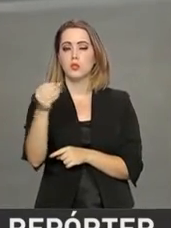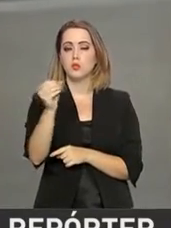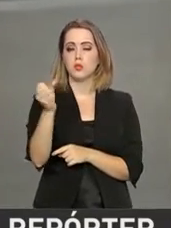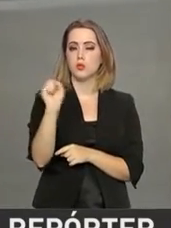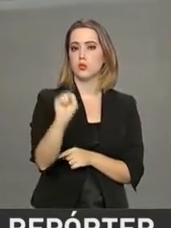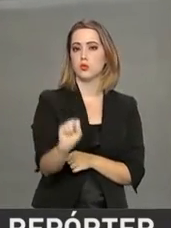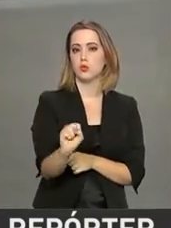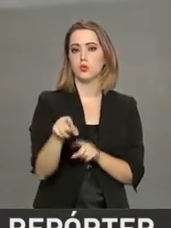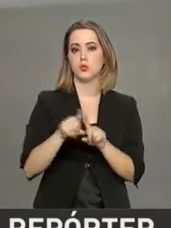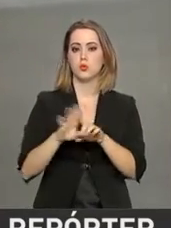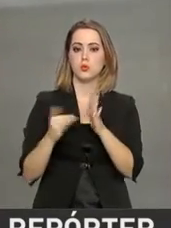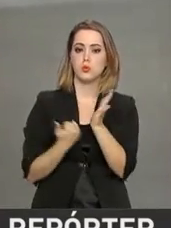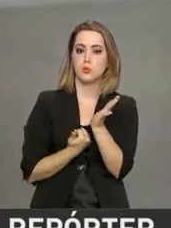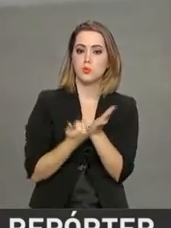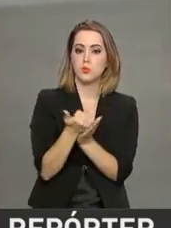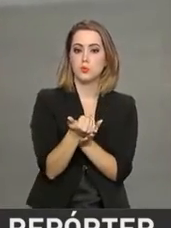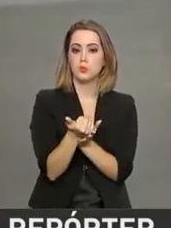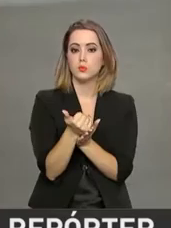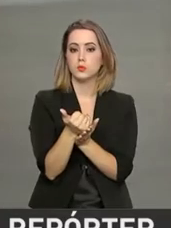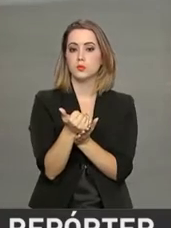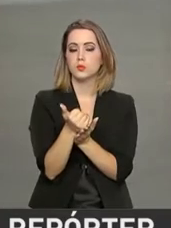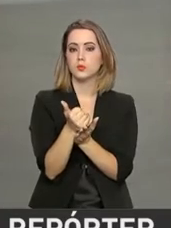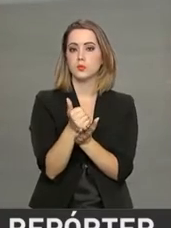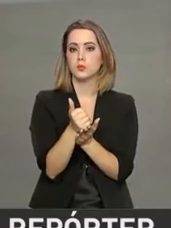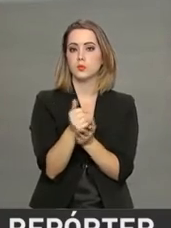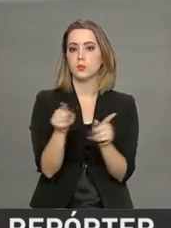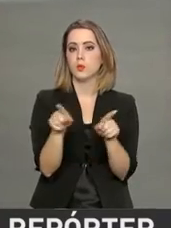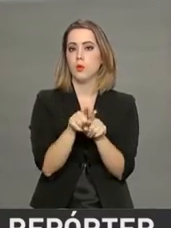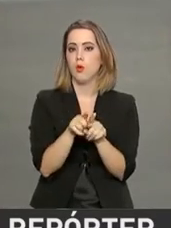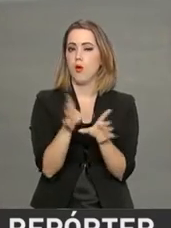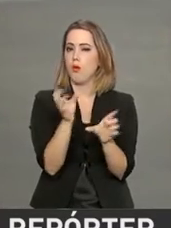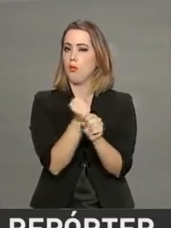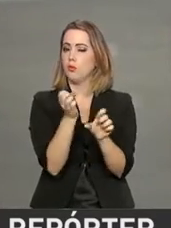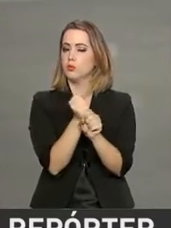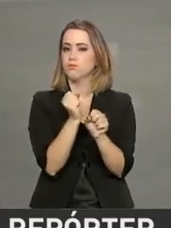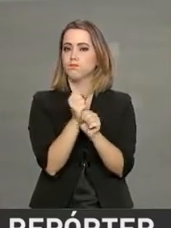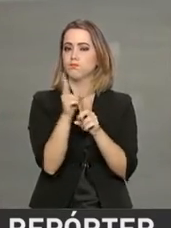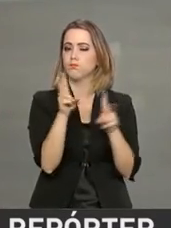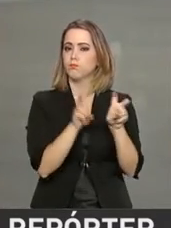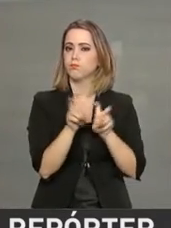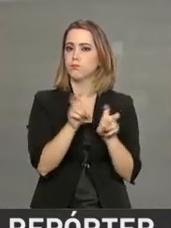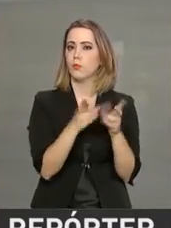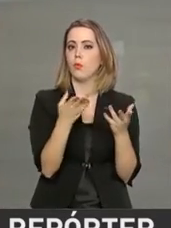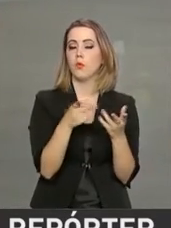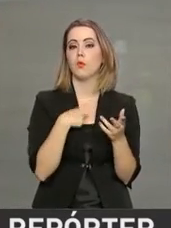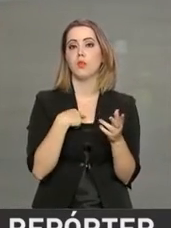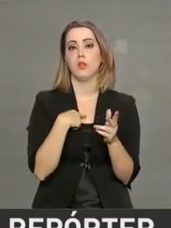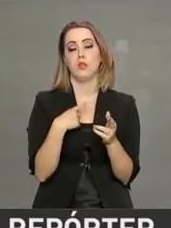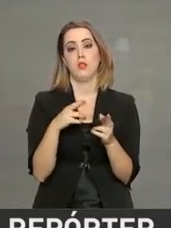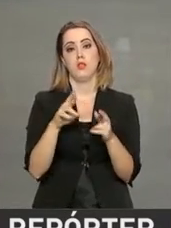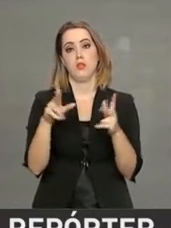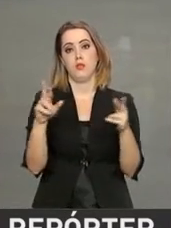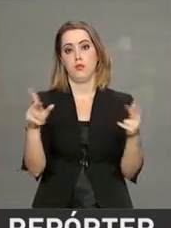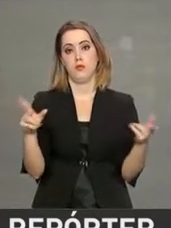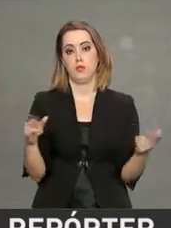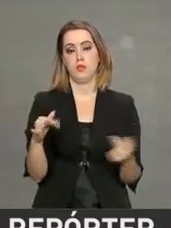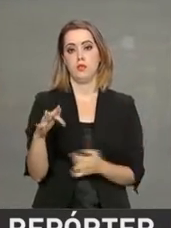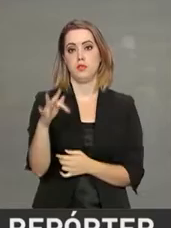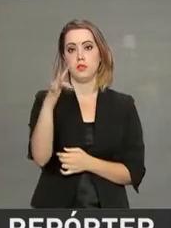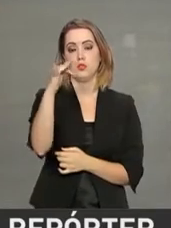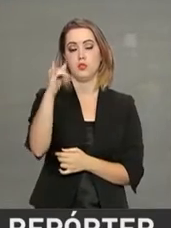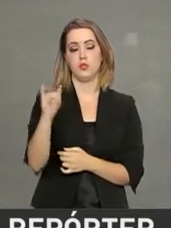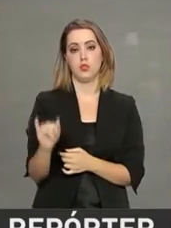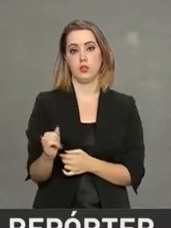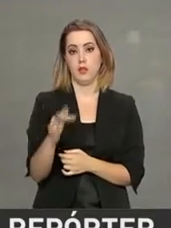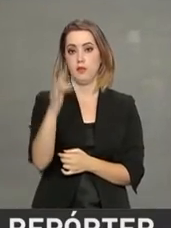a partir de 2018, esse índice vai ser calculado da seguinte forma: a partir da variação da inflação de julho de